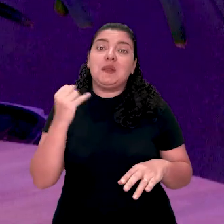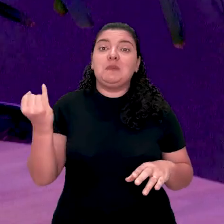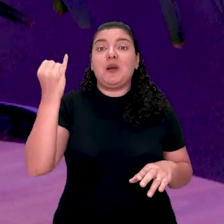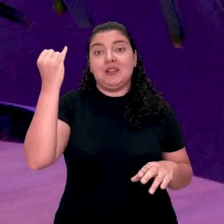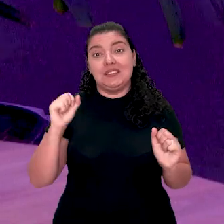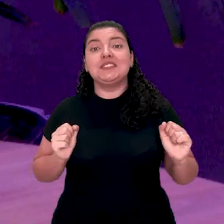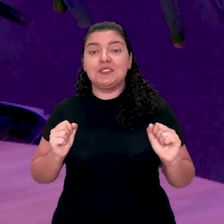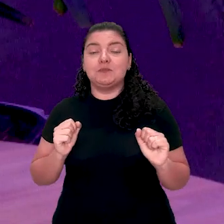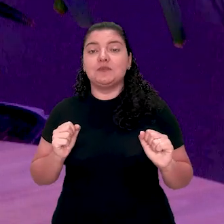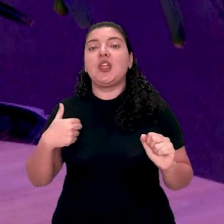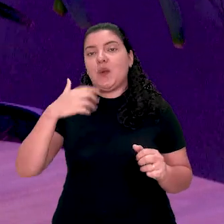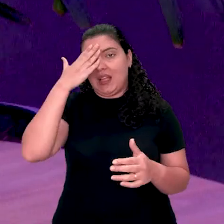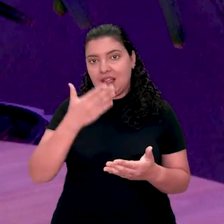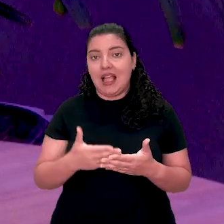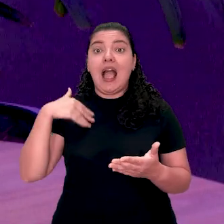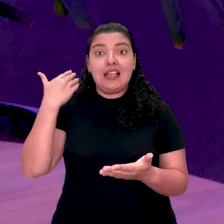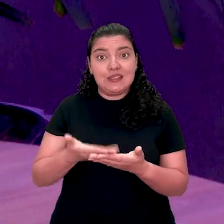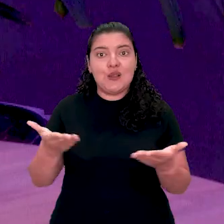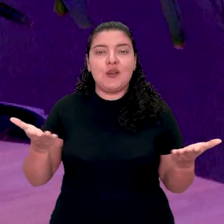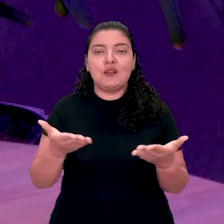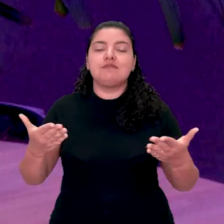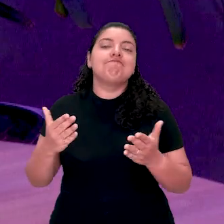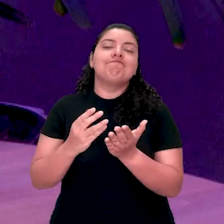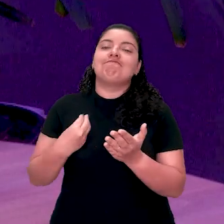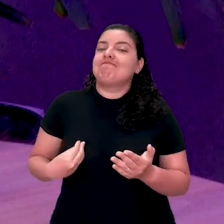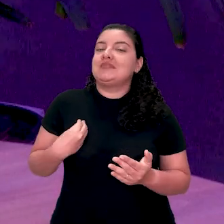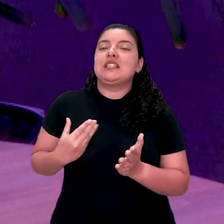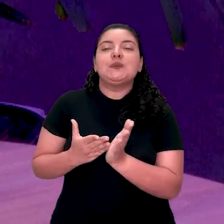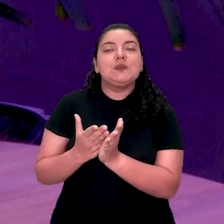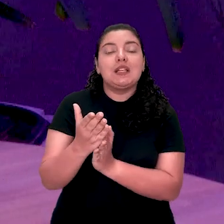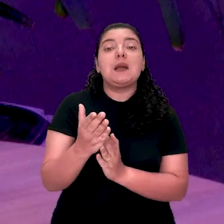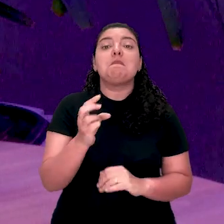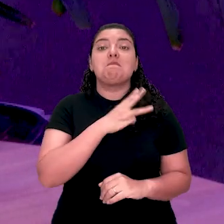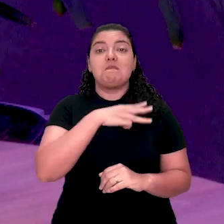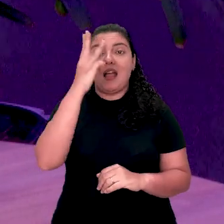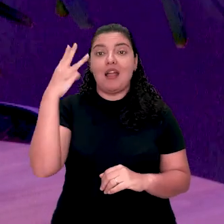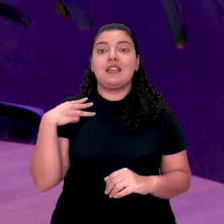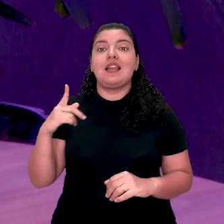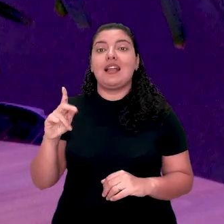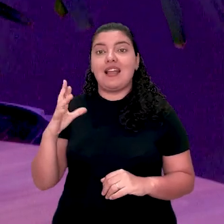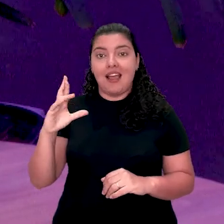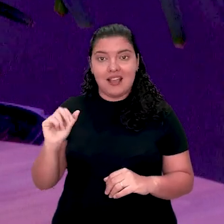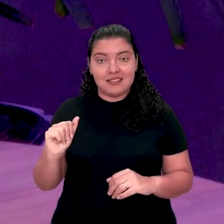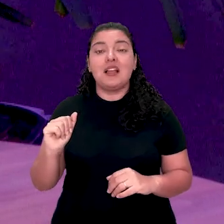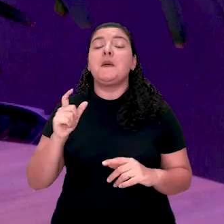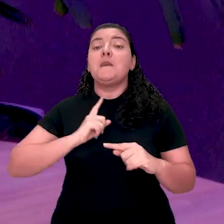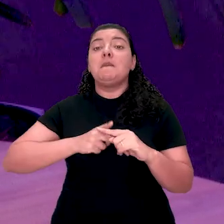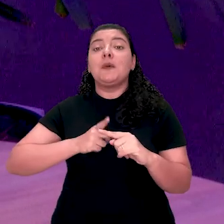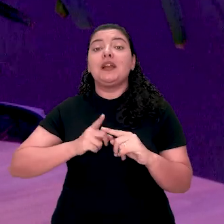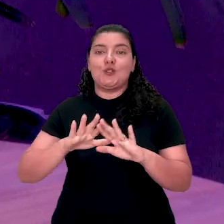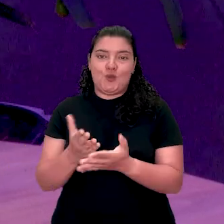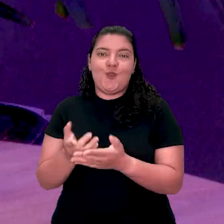significativo, foi muito importante. Eu acredito que ainda hoje perdure essa coisa lá no Nossa Senhora das Graças, do cuidado com o outro, porque é uma coisa que